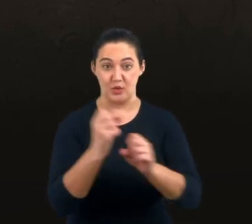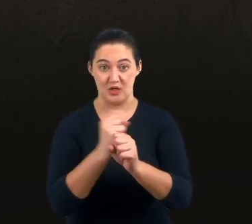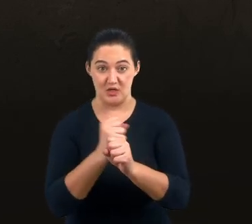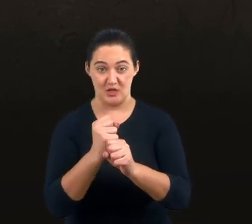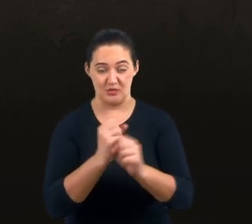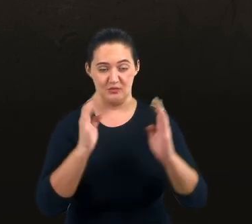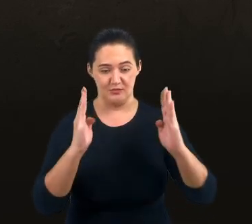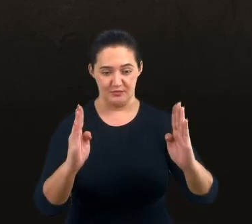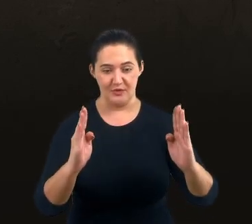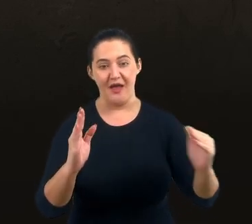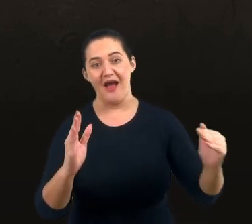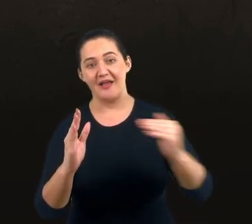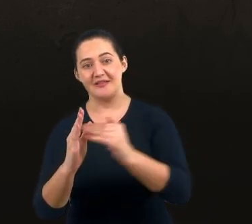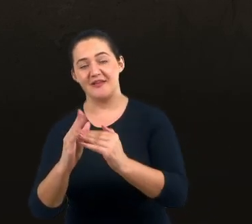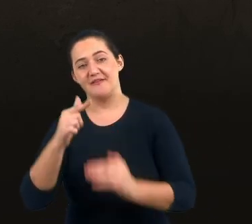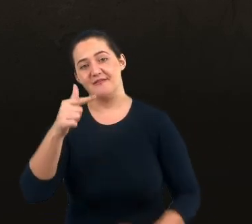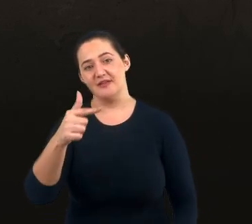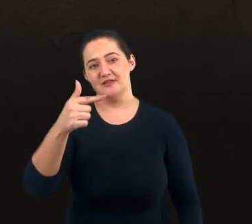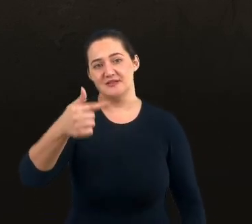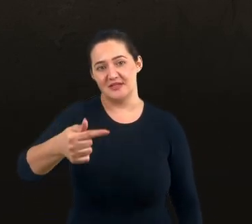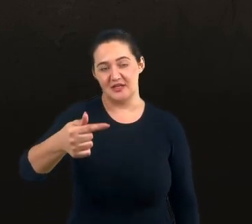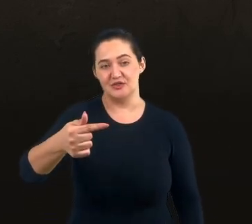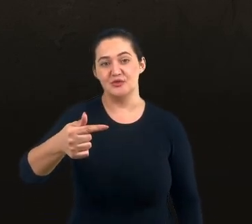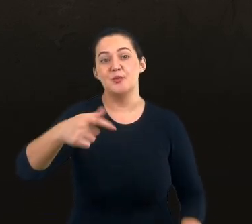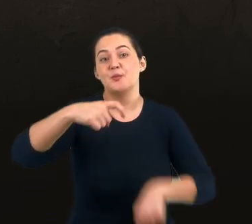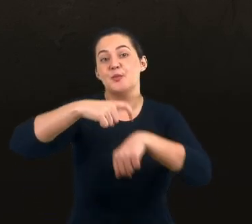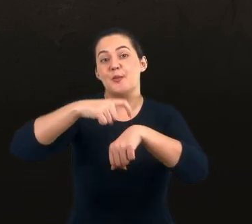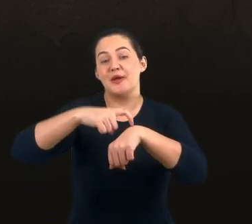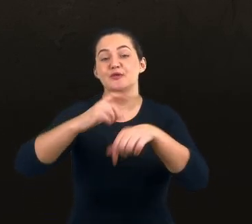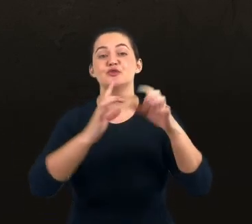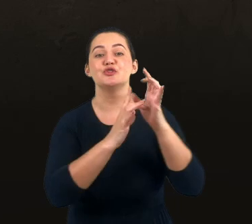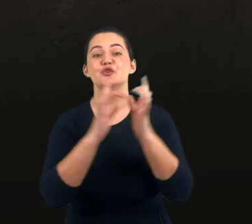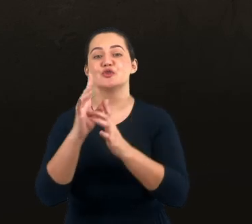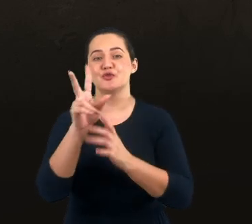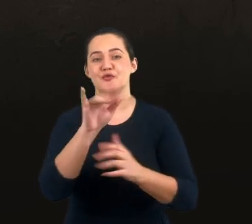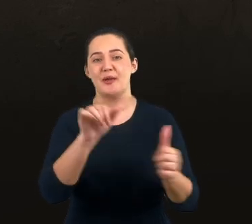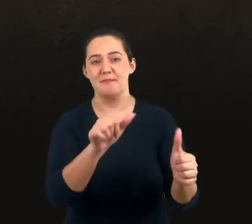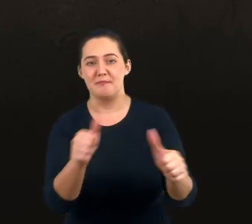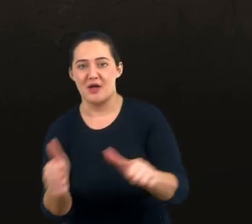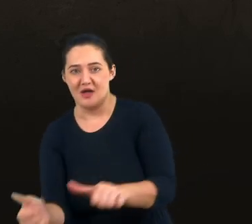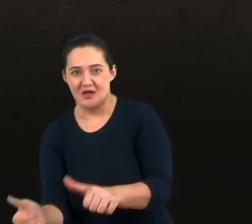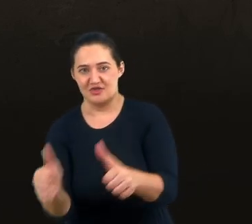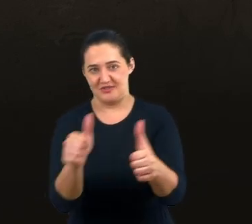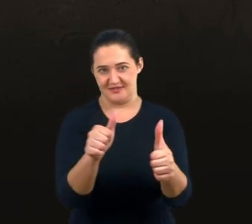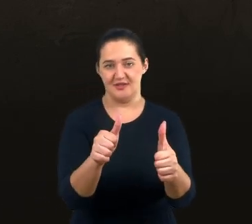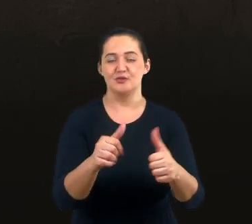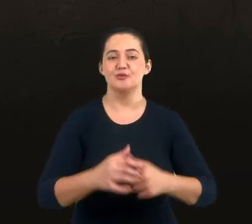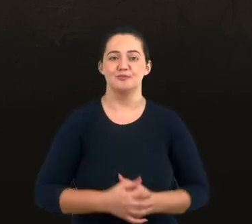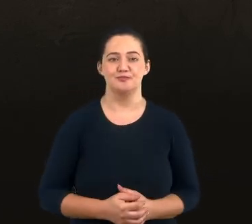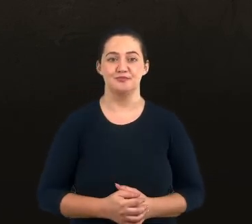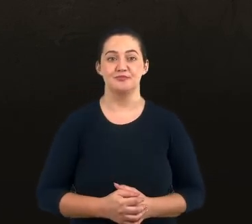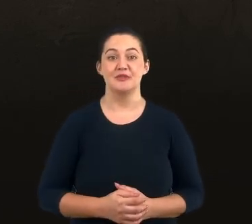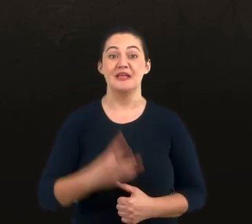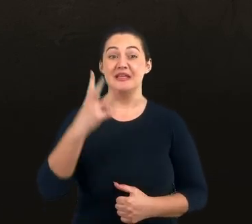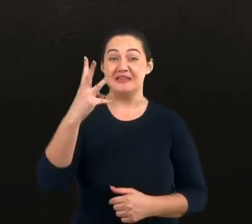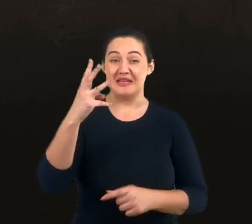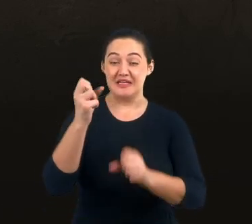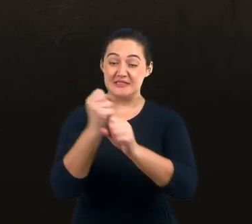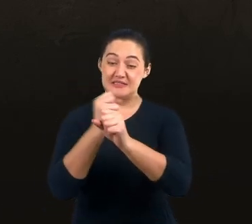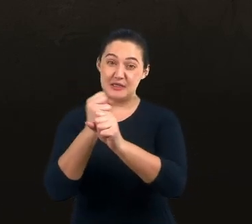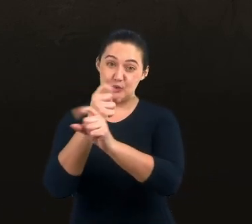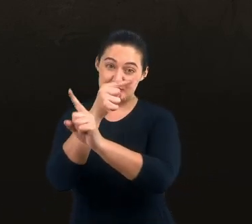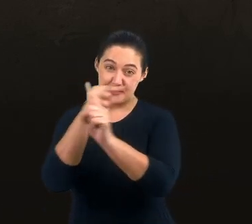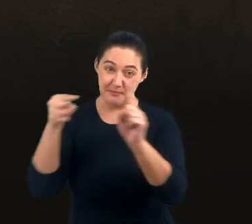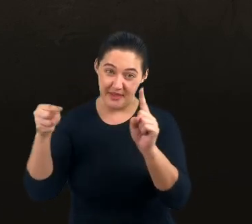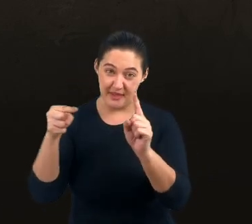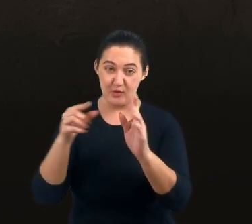jogam para o ano 27, que é quando o Messias é batizado, o ano em que Jesus foi batizado. 3 anos e meio